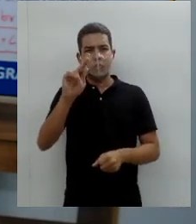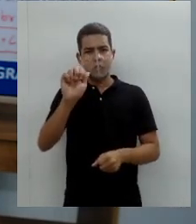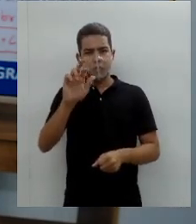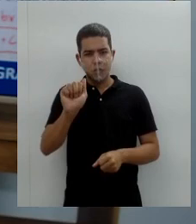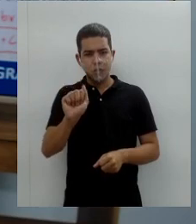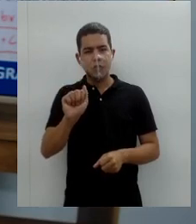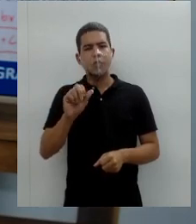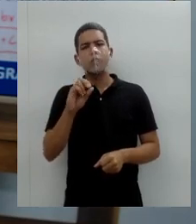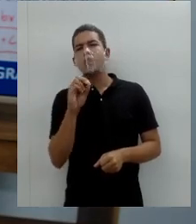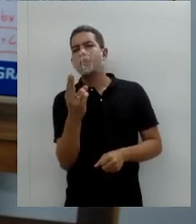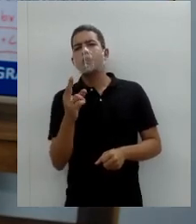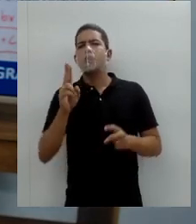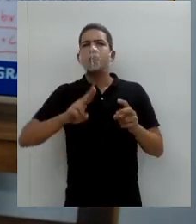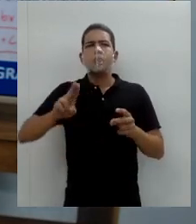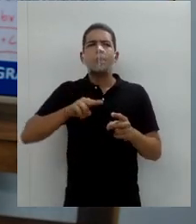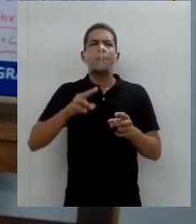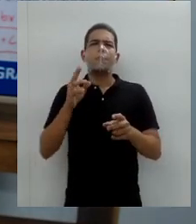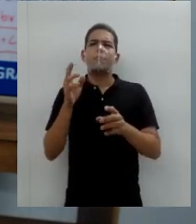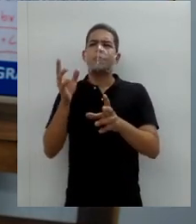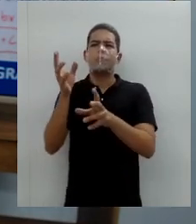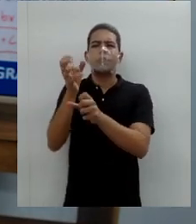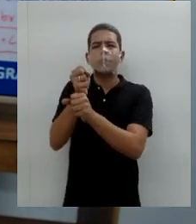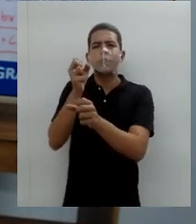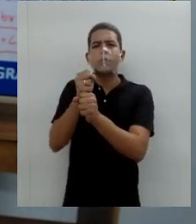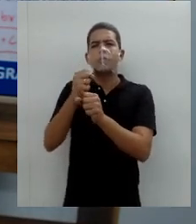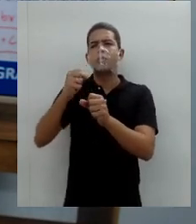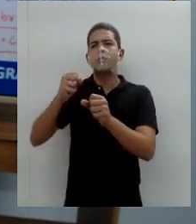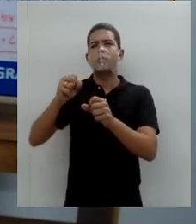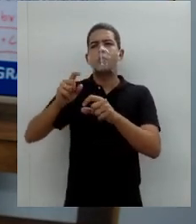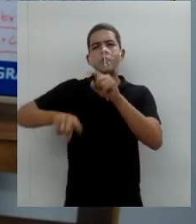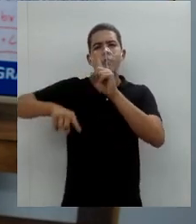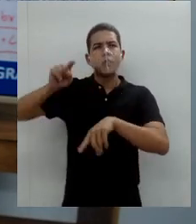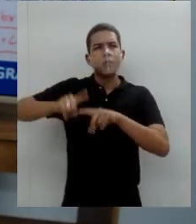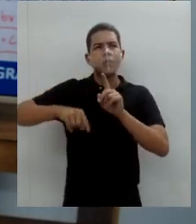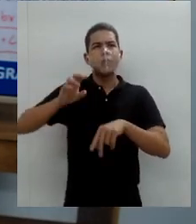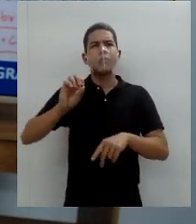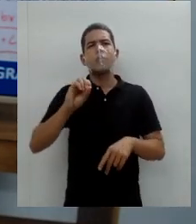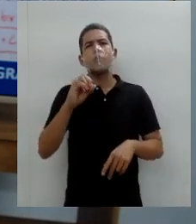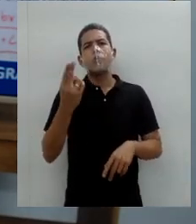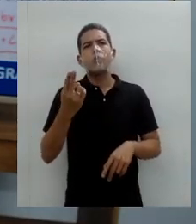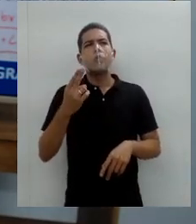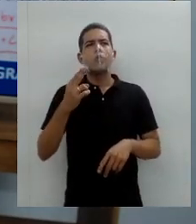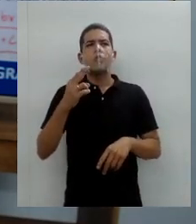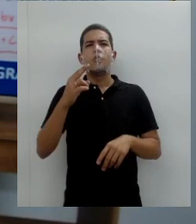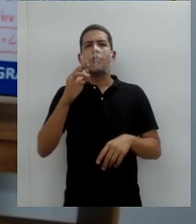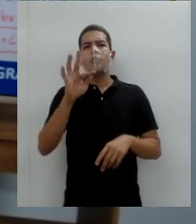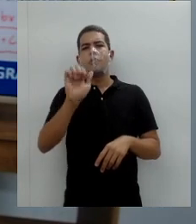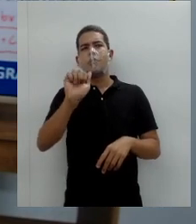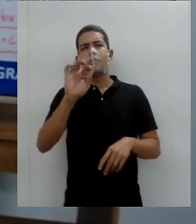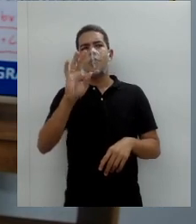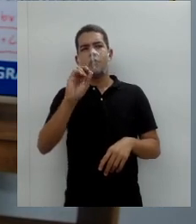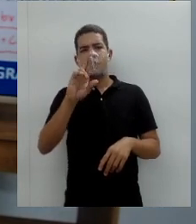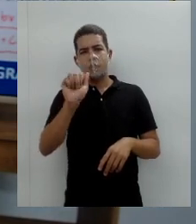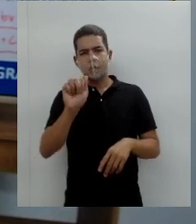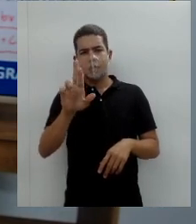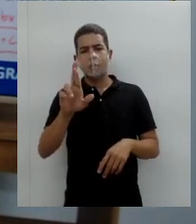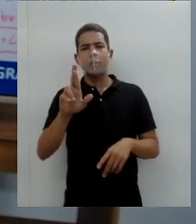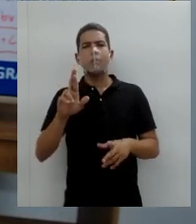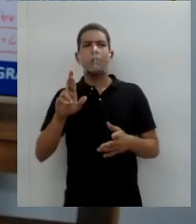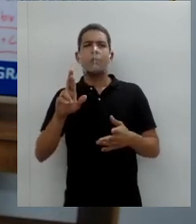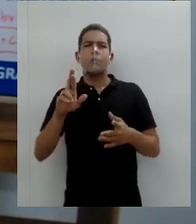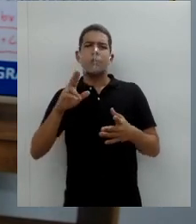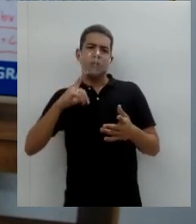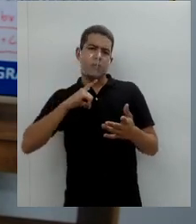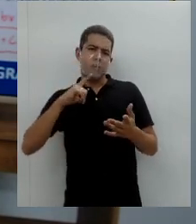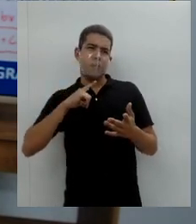pode utilizar soma e produto, você pode fatorar a equação e encontrar as raízes quando ela